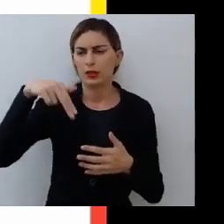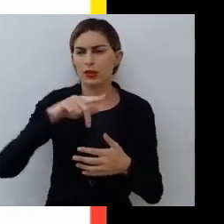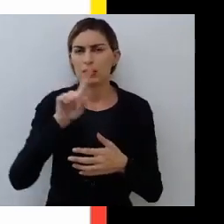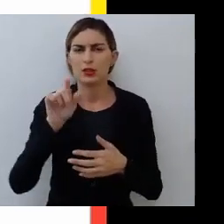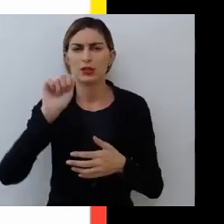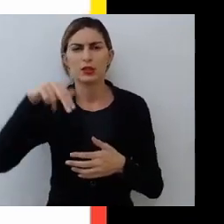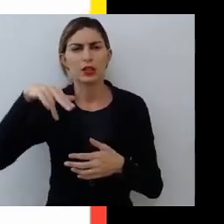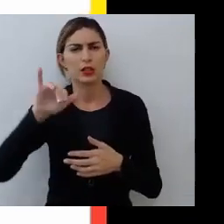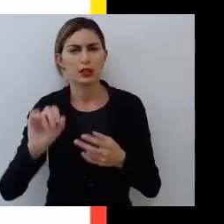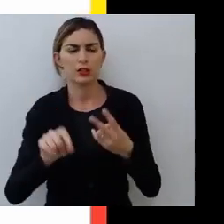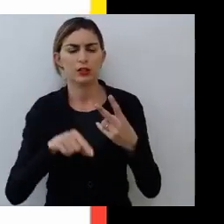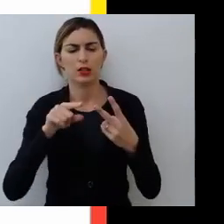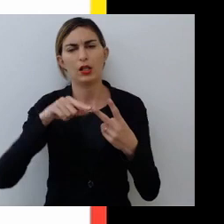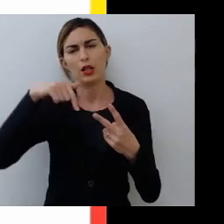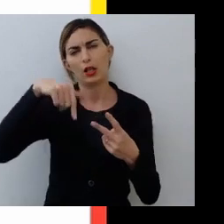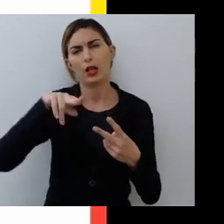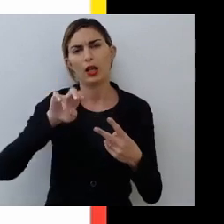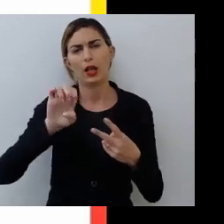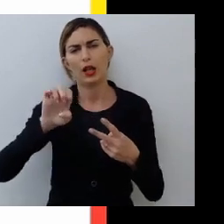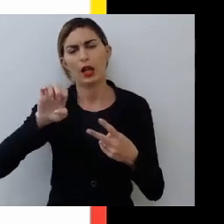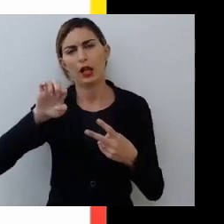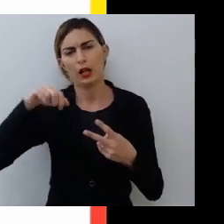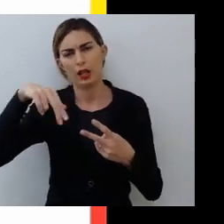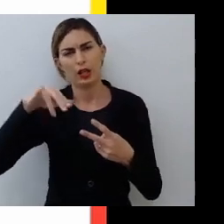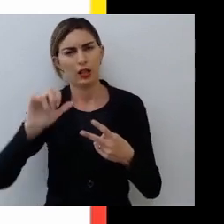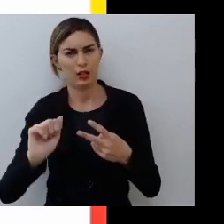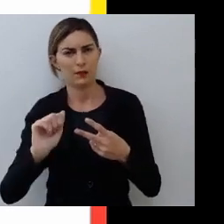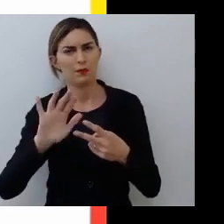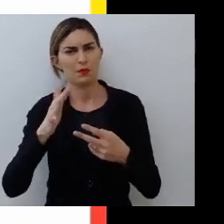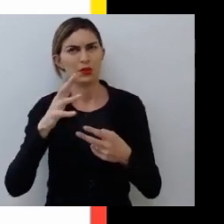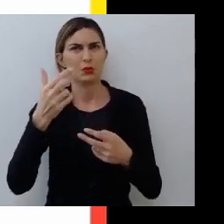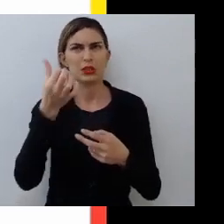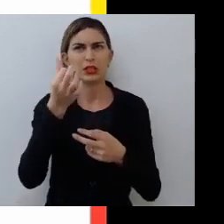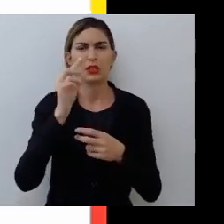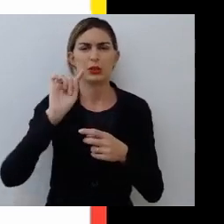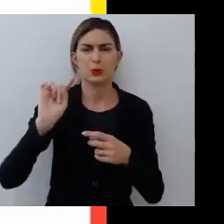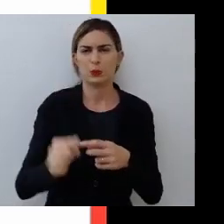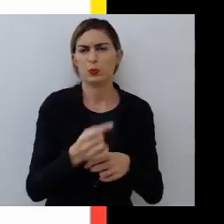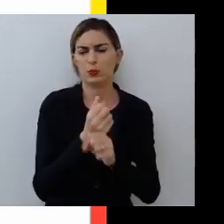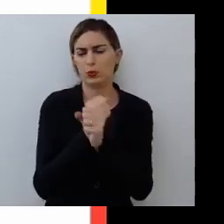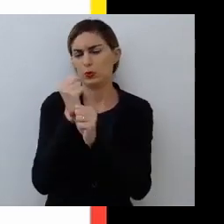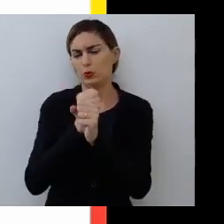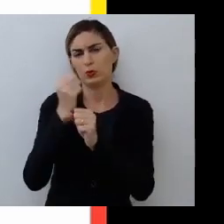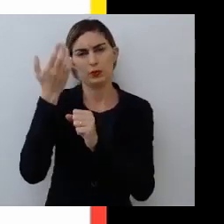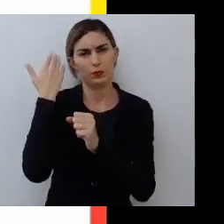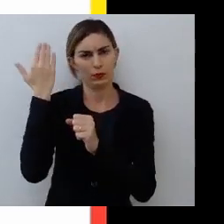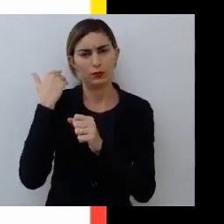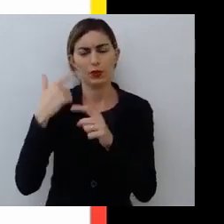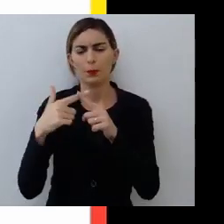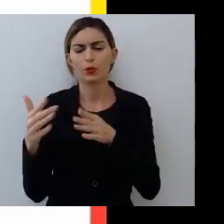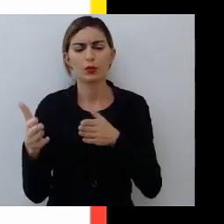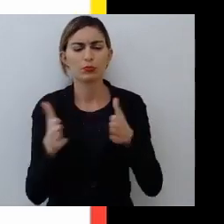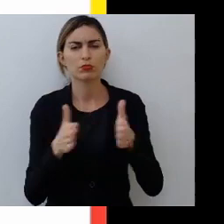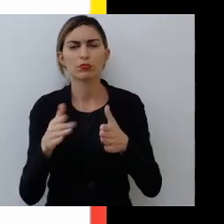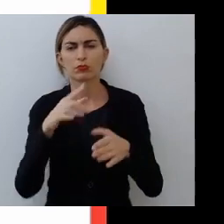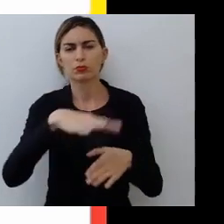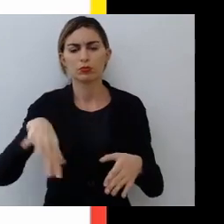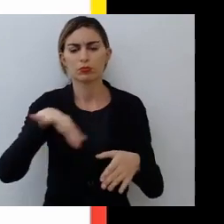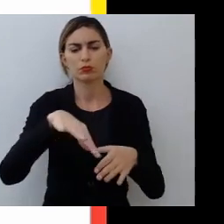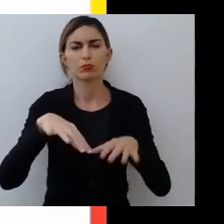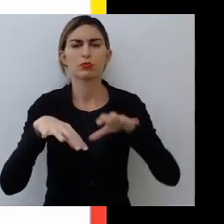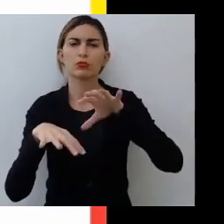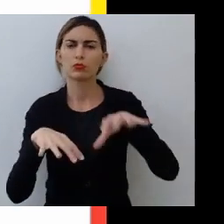e o Quênia, há aproximadamente 6 milhões de anos, tá certo? E por que nessas regiões?